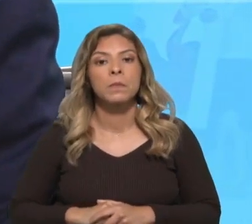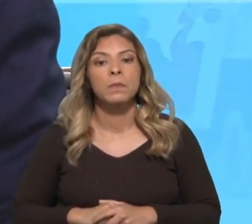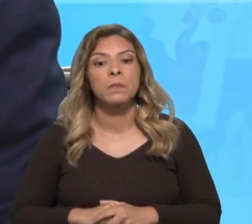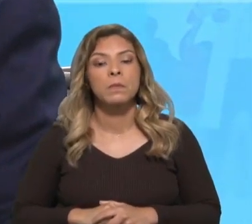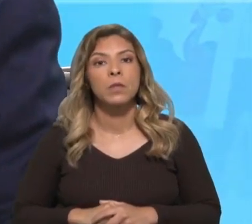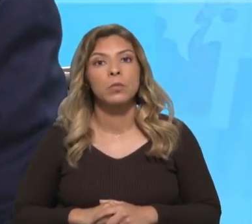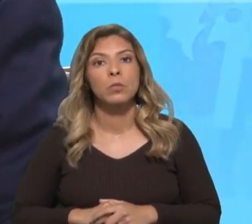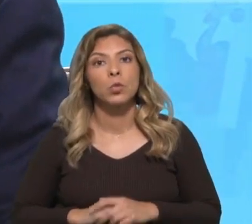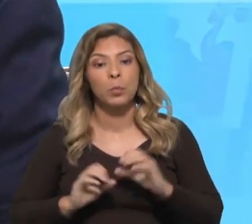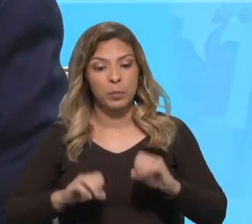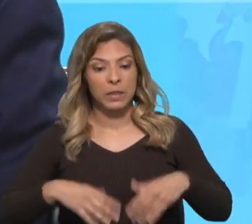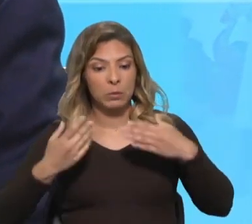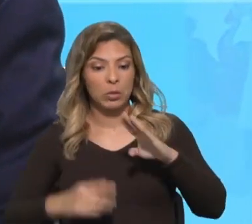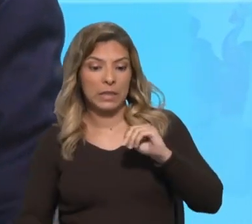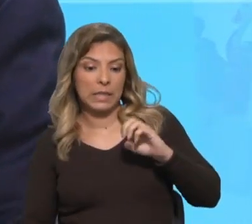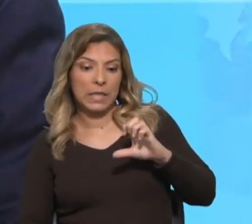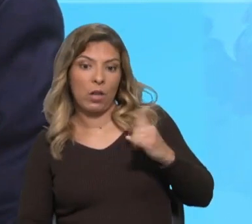Contudo, portanto, no início do século XX,